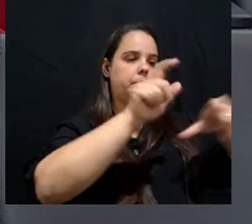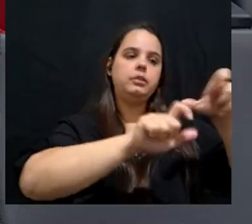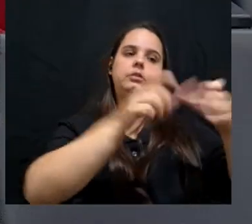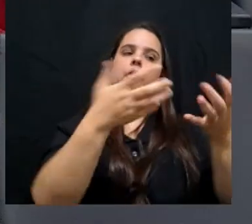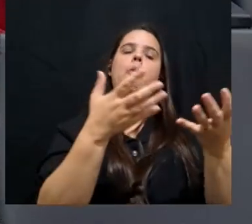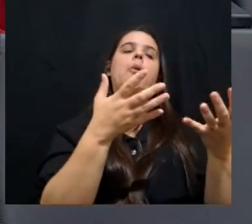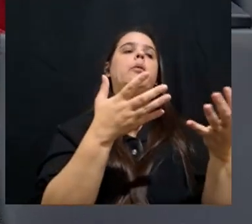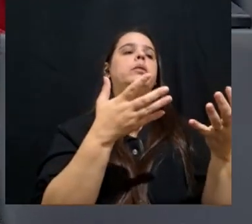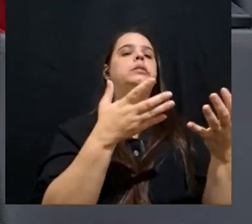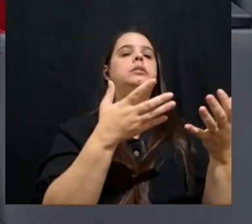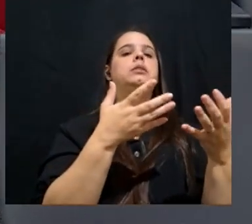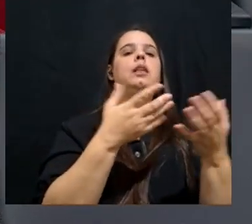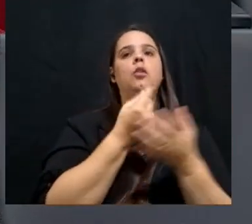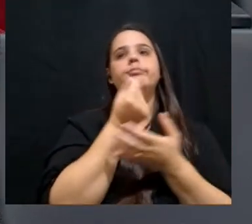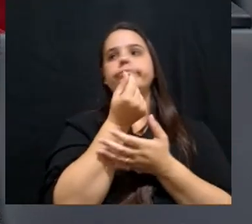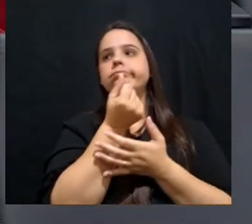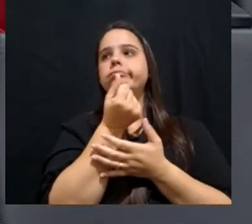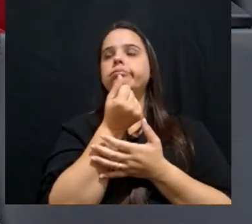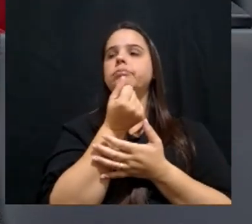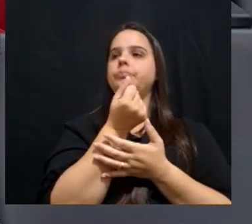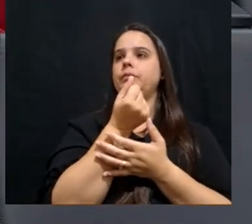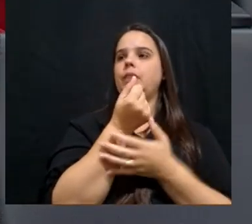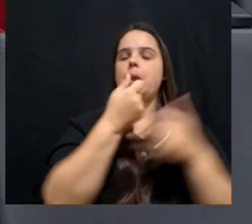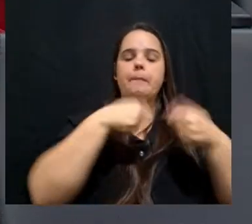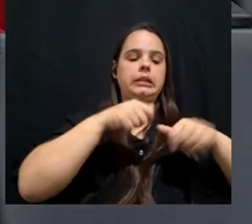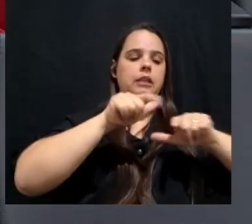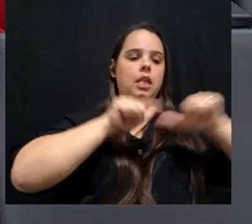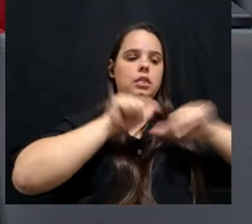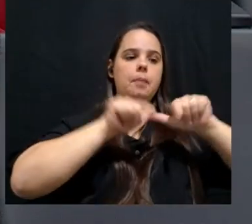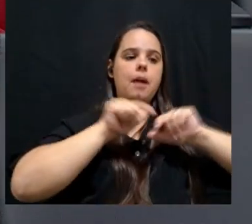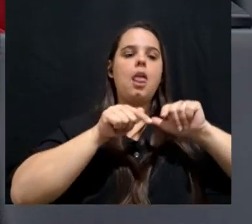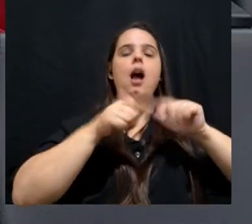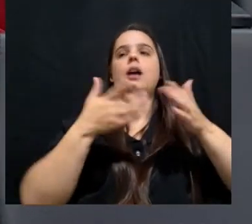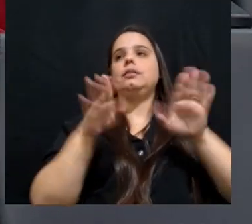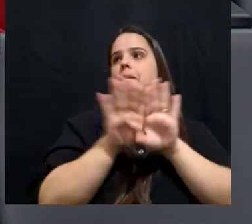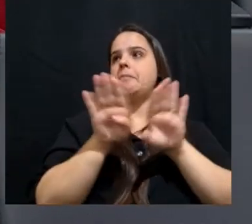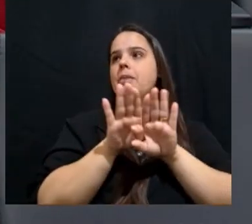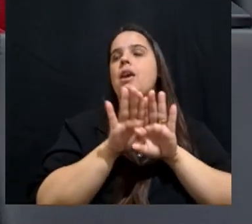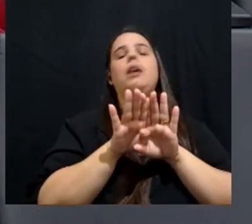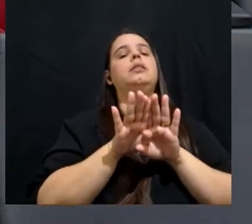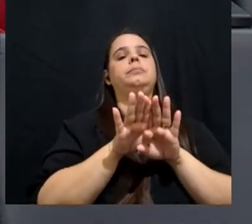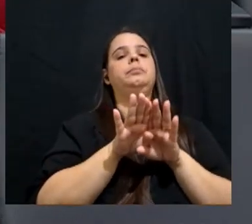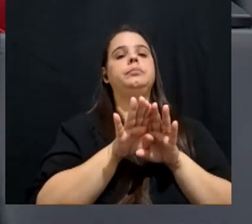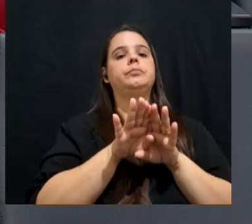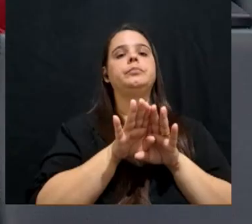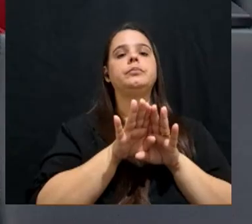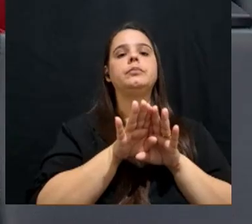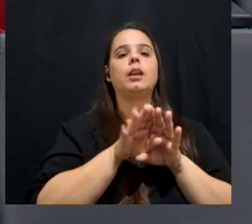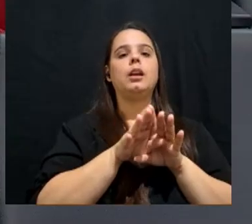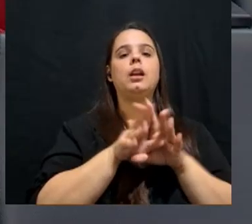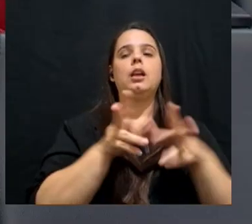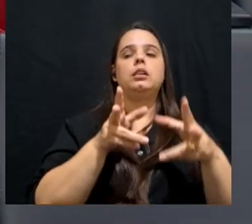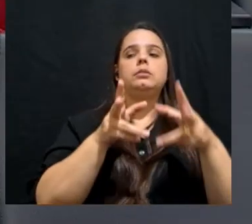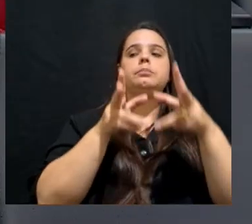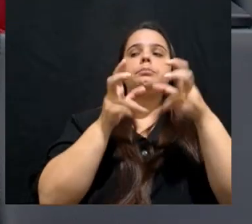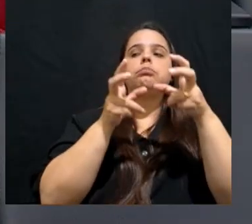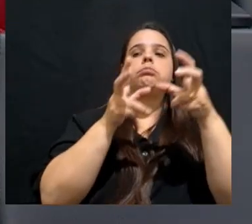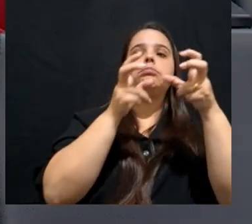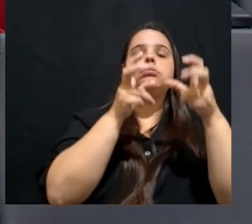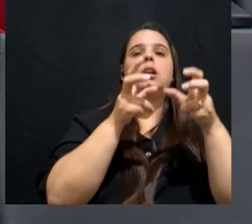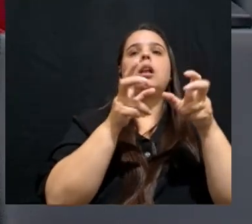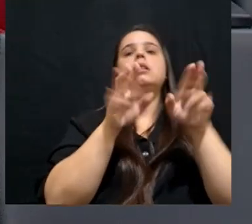renda, né? Quem precisa ali trabalhar nessa movimentação, acaba atraindo também os olhares, né, dos